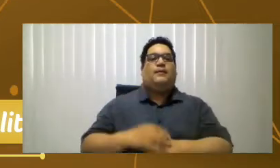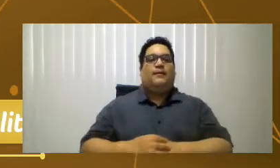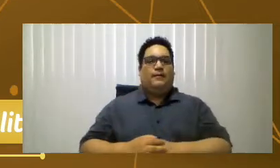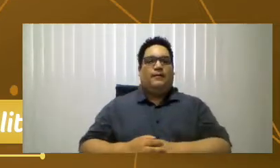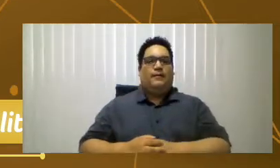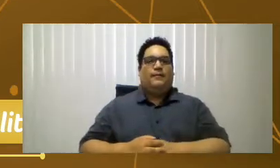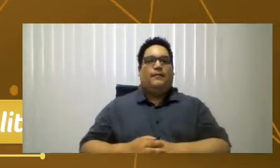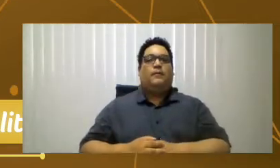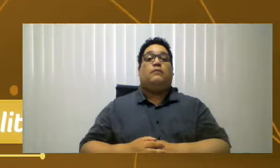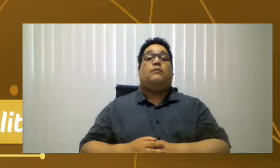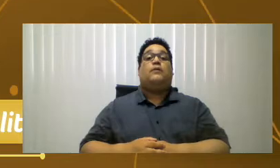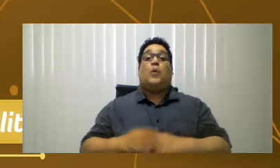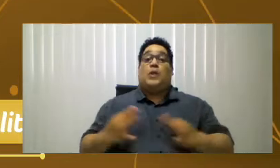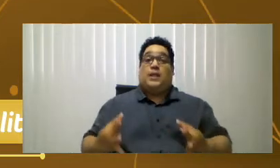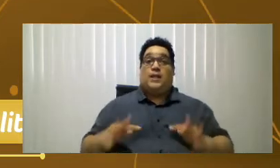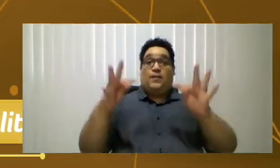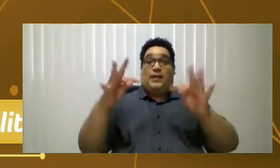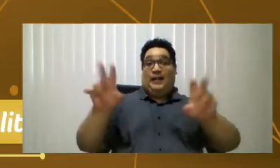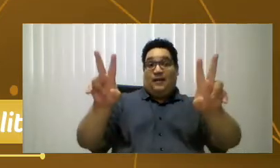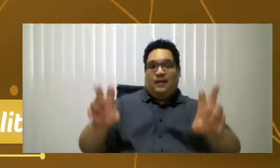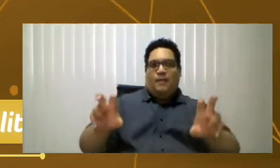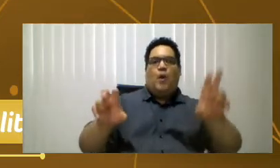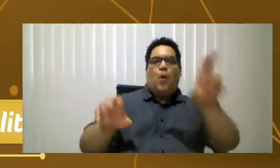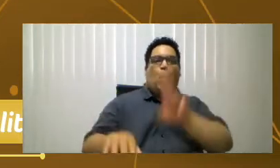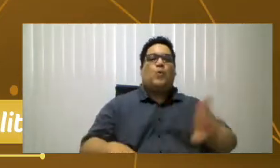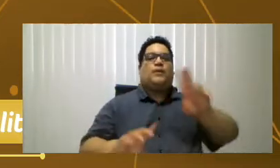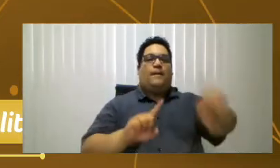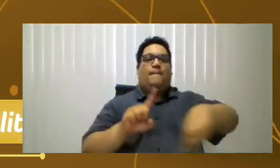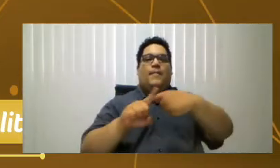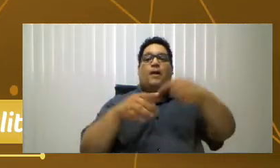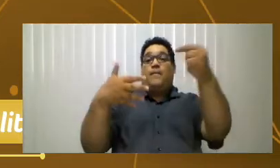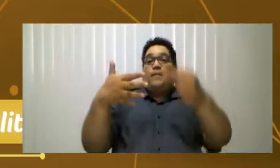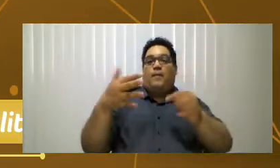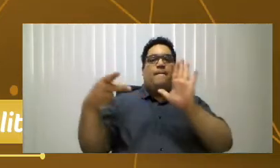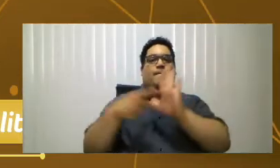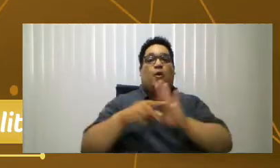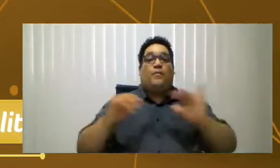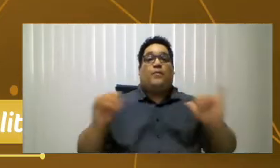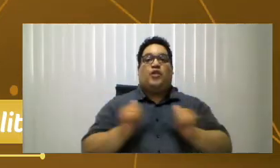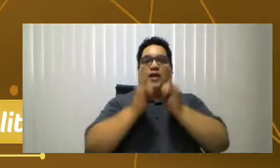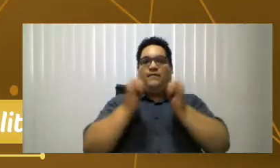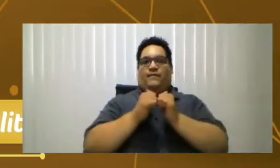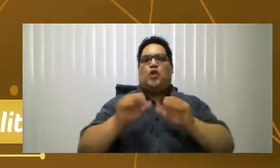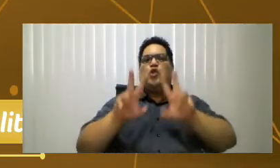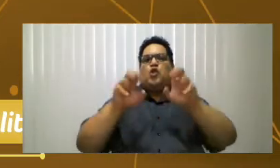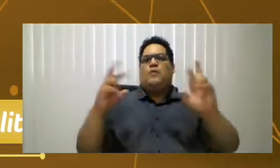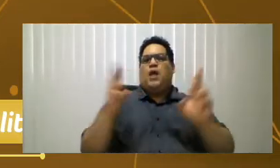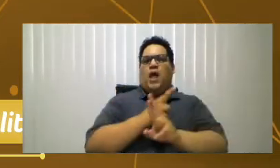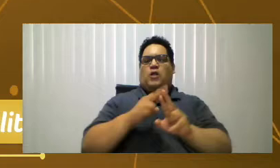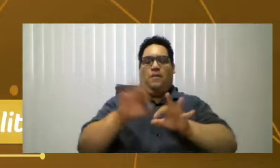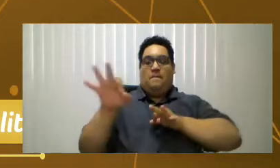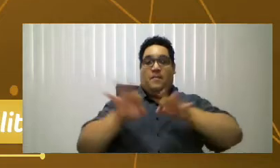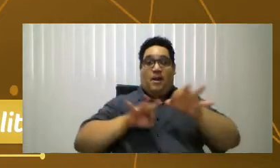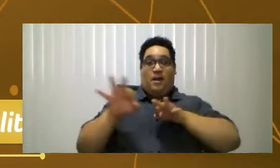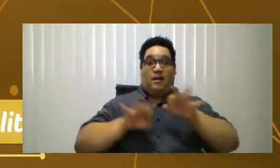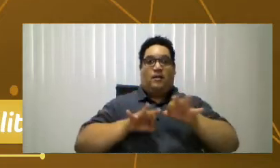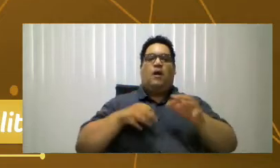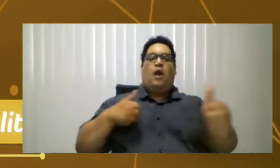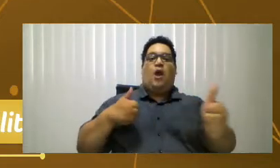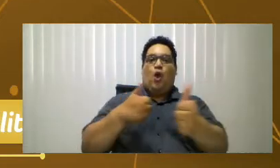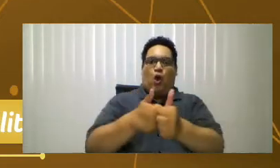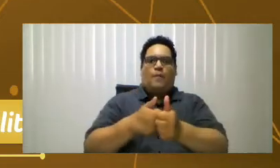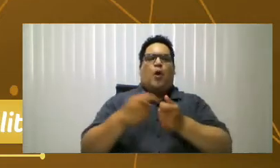dessa tecnologia, somada aos requisitos da Chesf em relação ao planejamento,